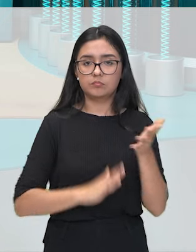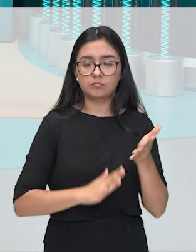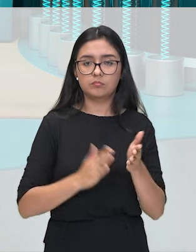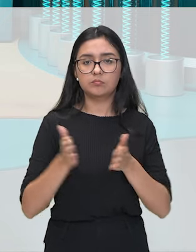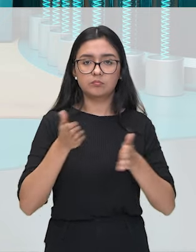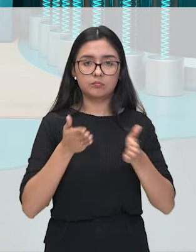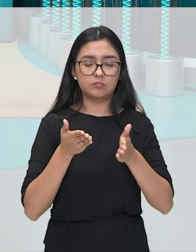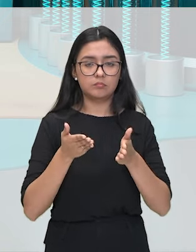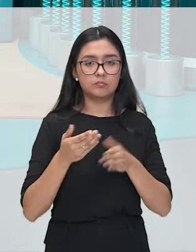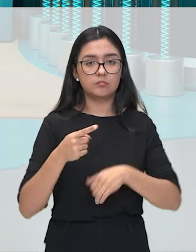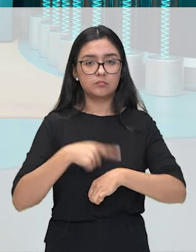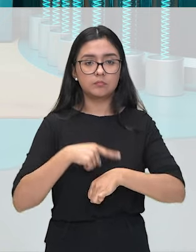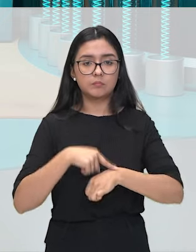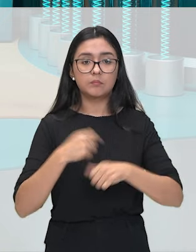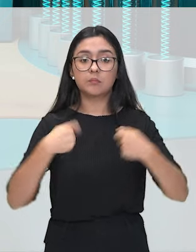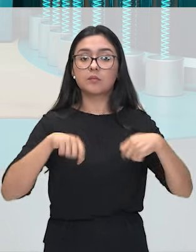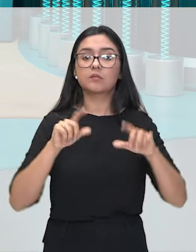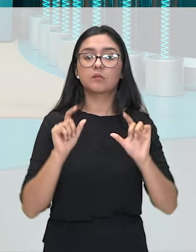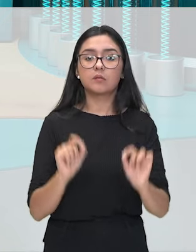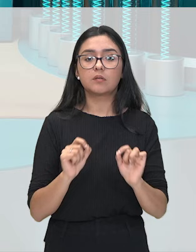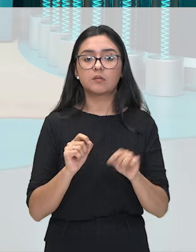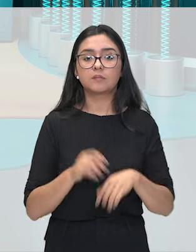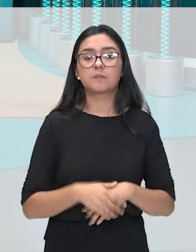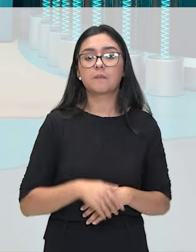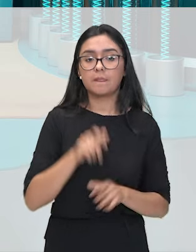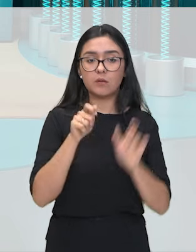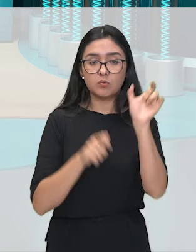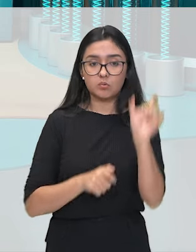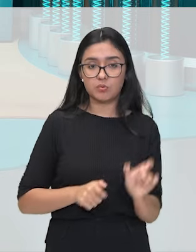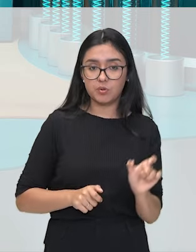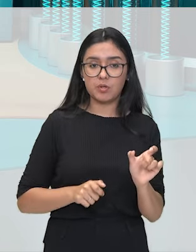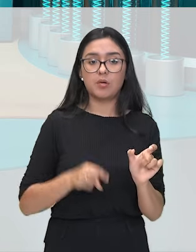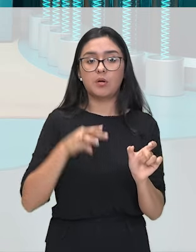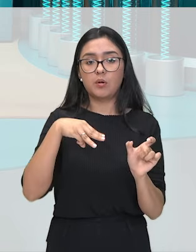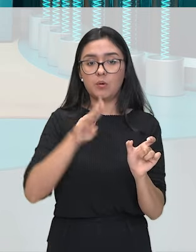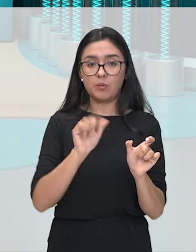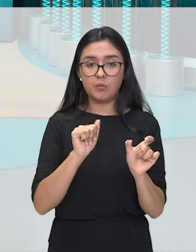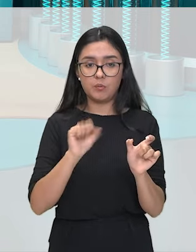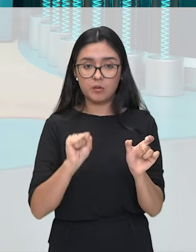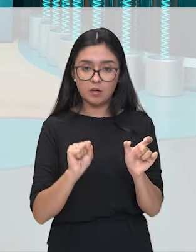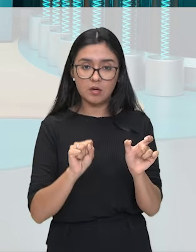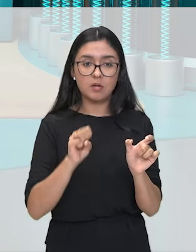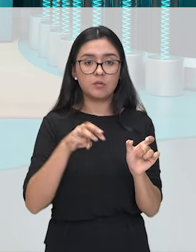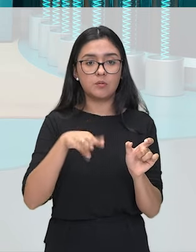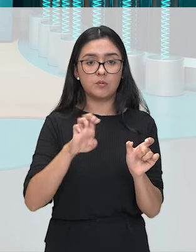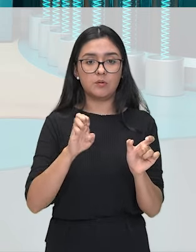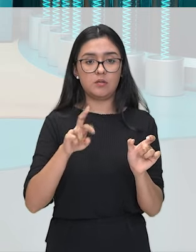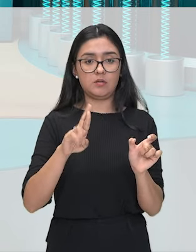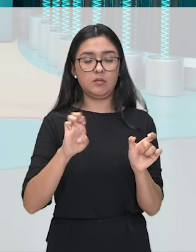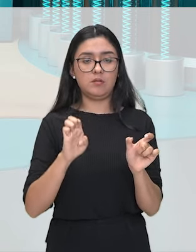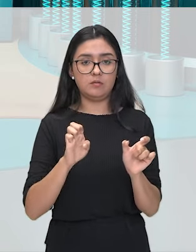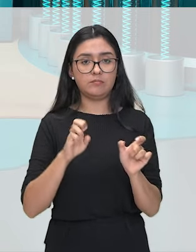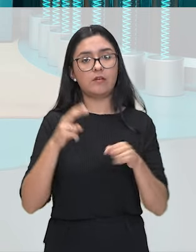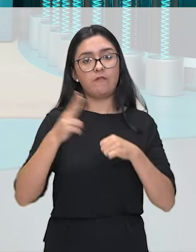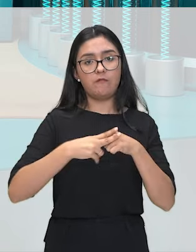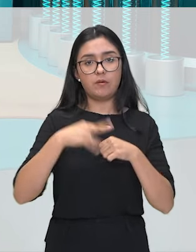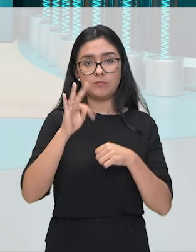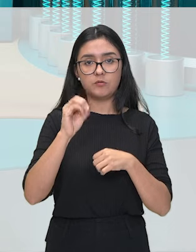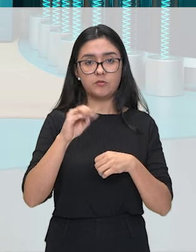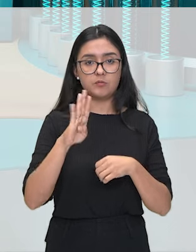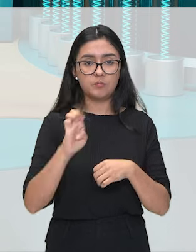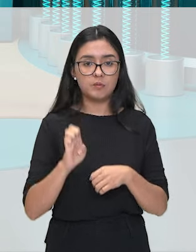então que que a gente precisa sujeito was é o verbo to be no passado